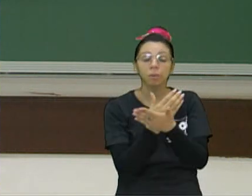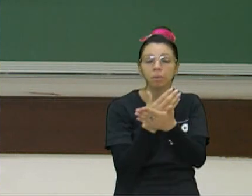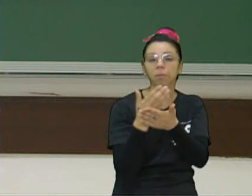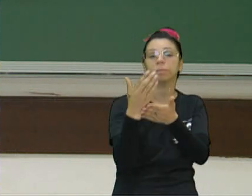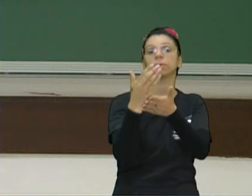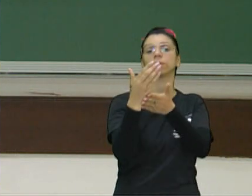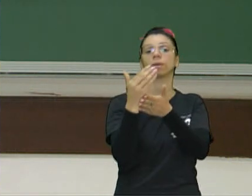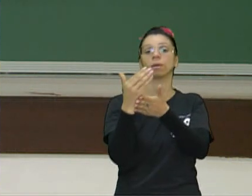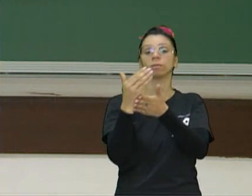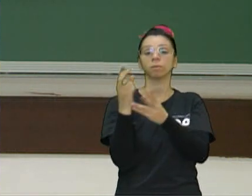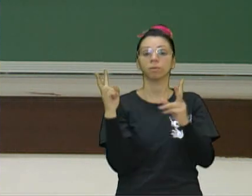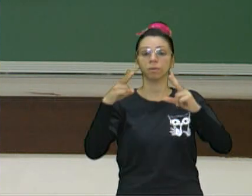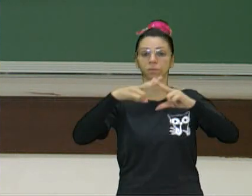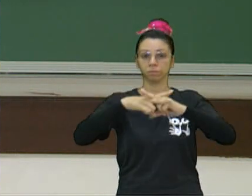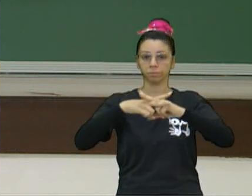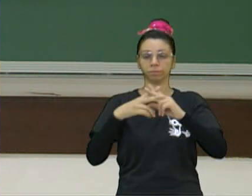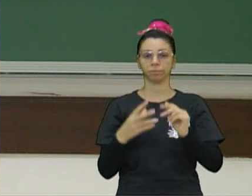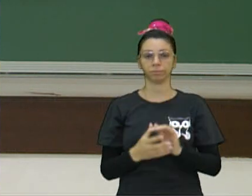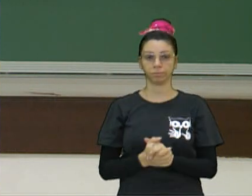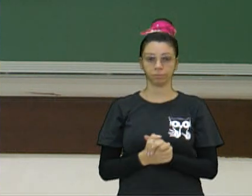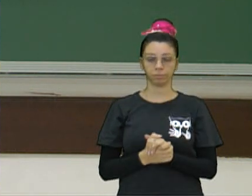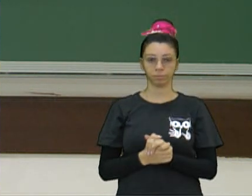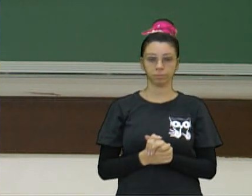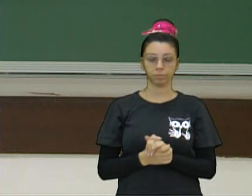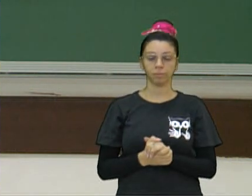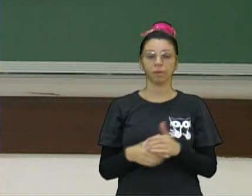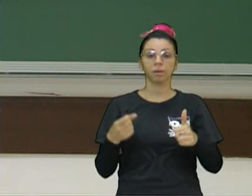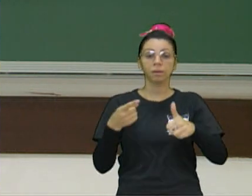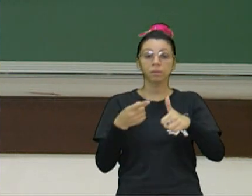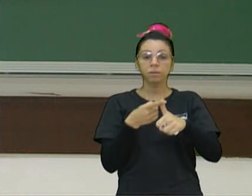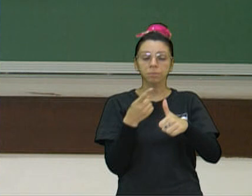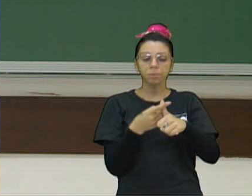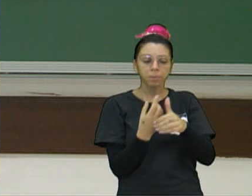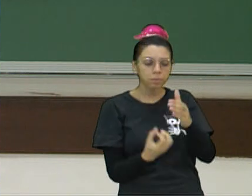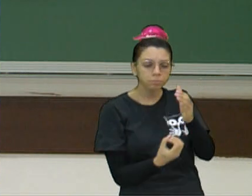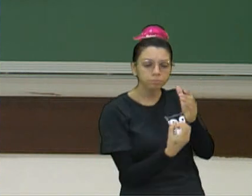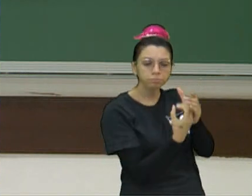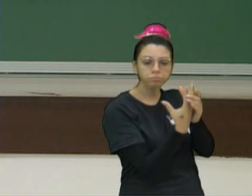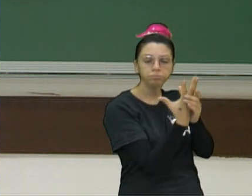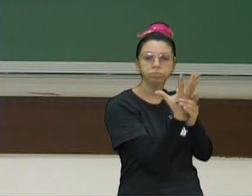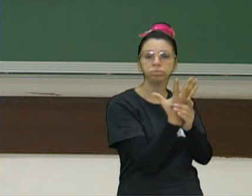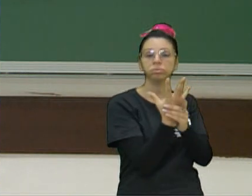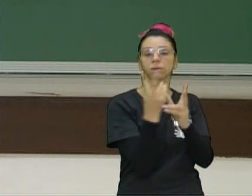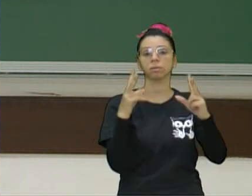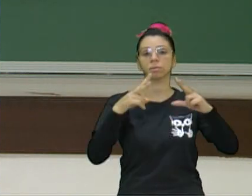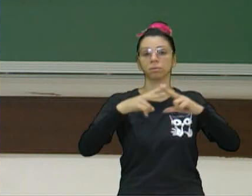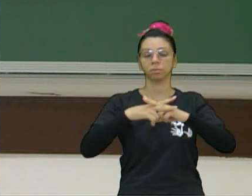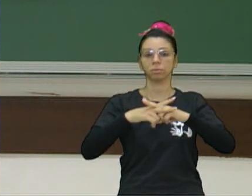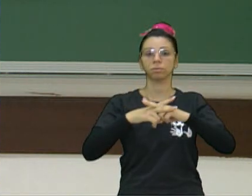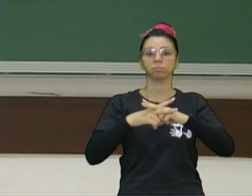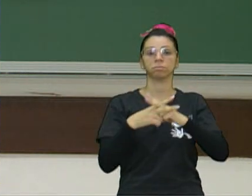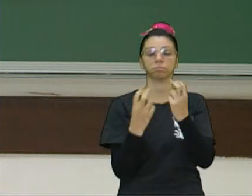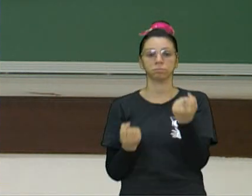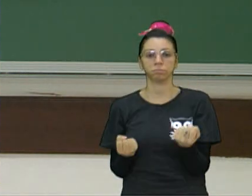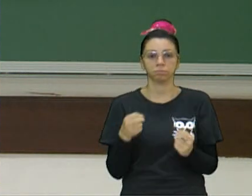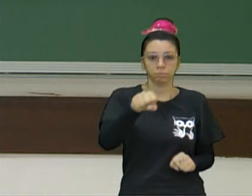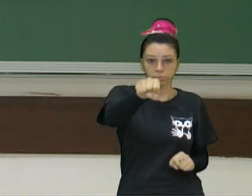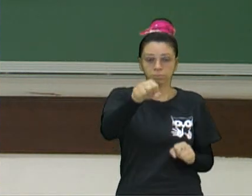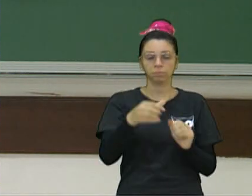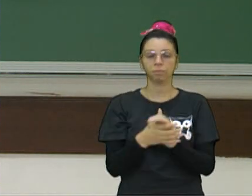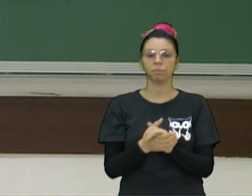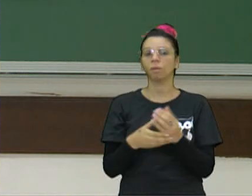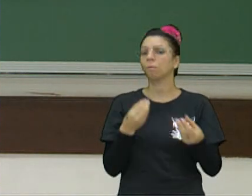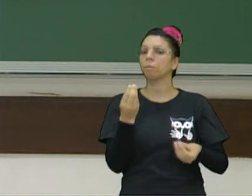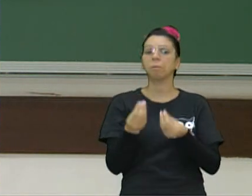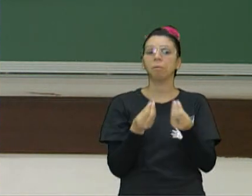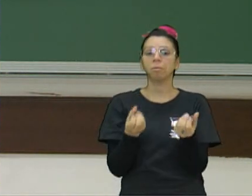Então foi as primeiras modalidades, as primeiras manifestações da luta do Taekwondo surgiram nesses primeiros reinos. Por que surgiram